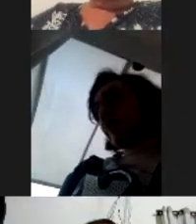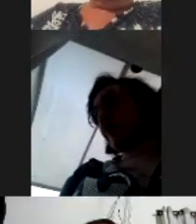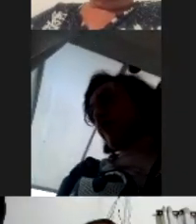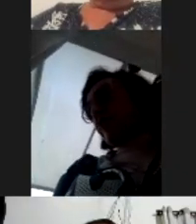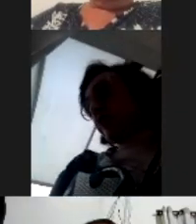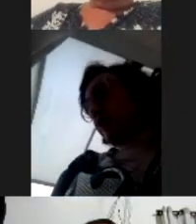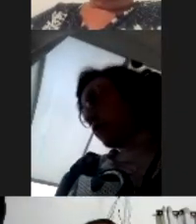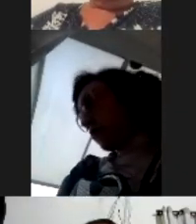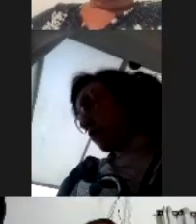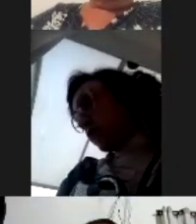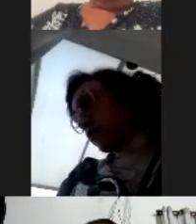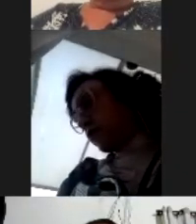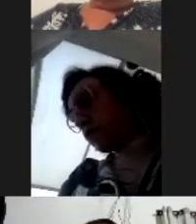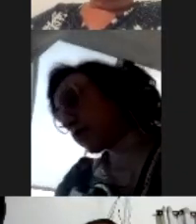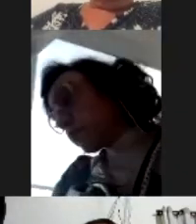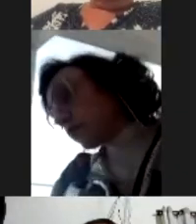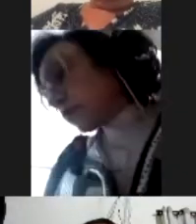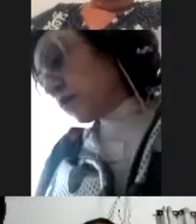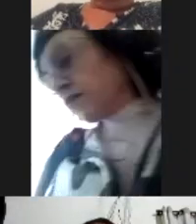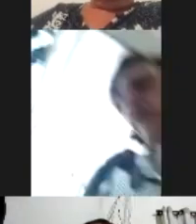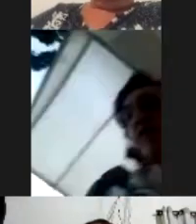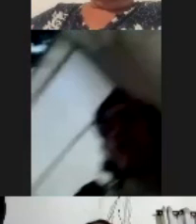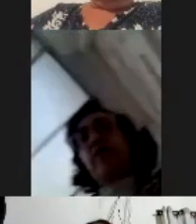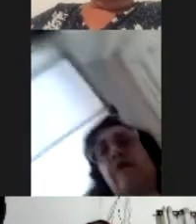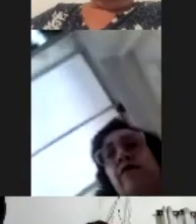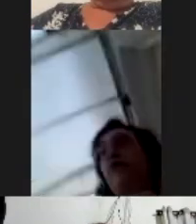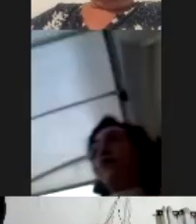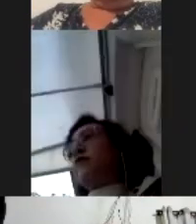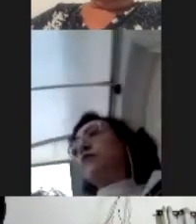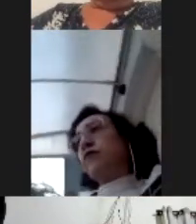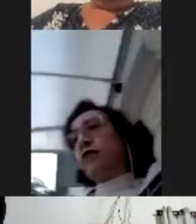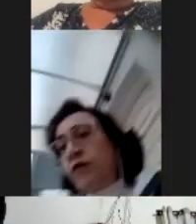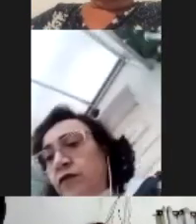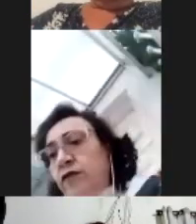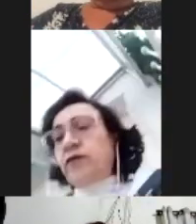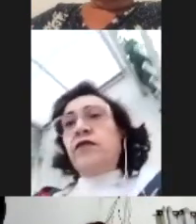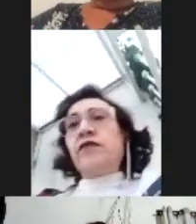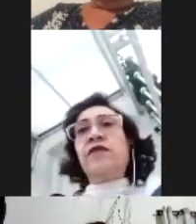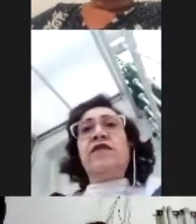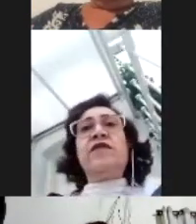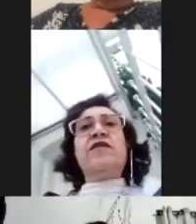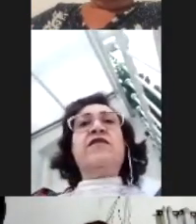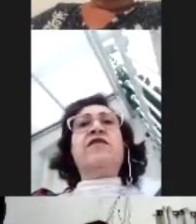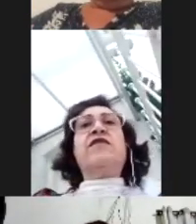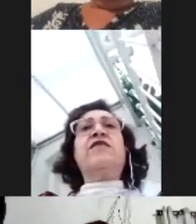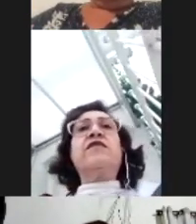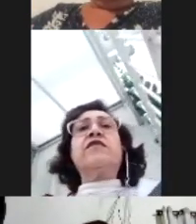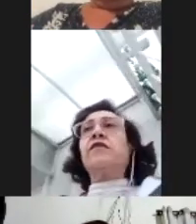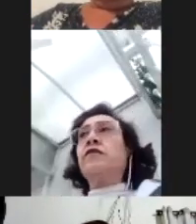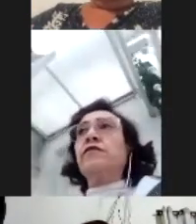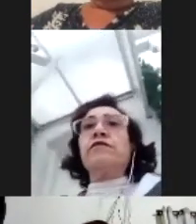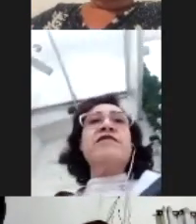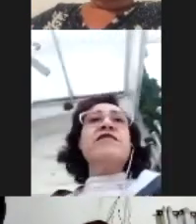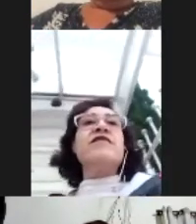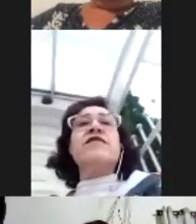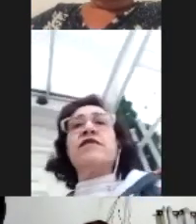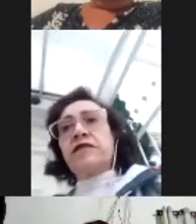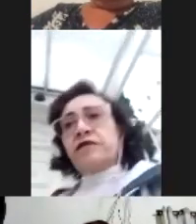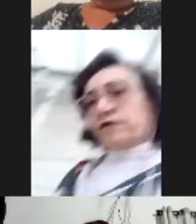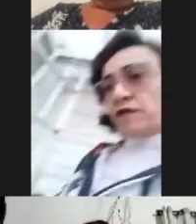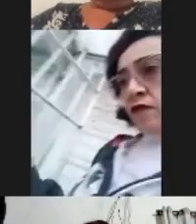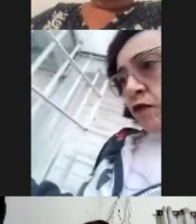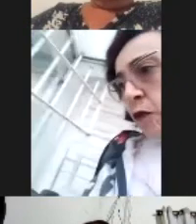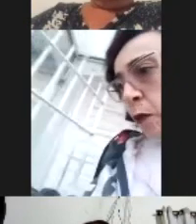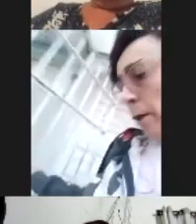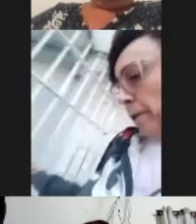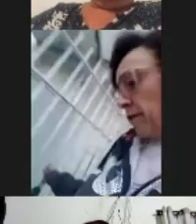entusiastas, né, da low carb. Então, para não ser uma pessoa assim que vai esquecer de algumas coisas,